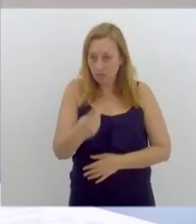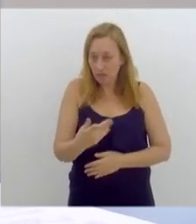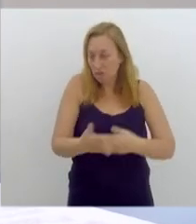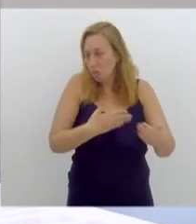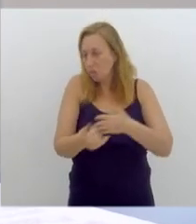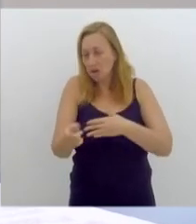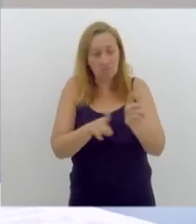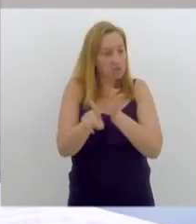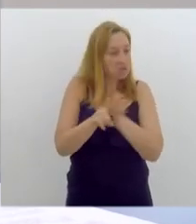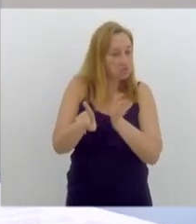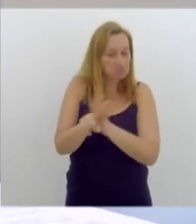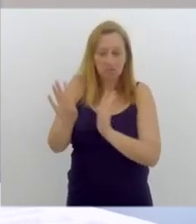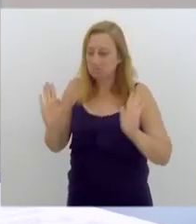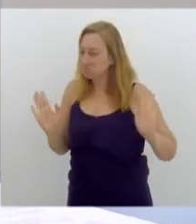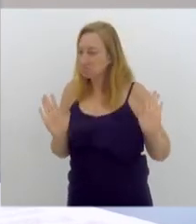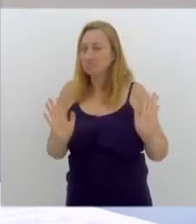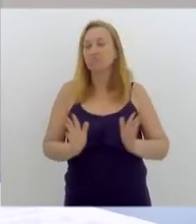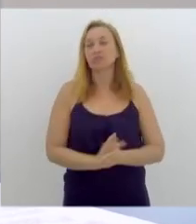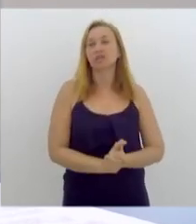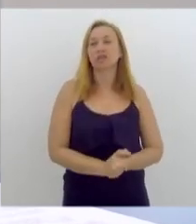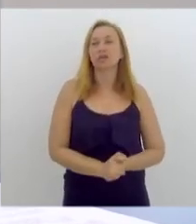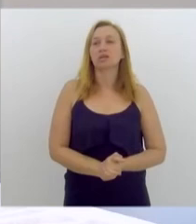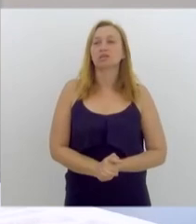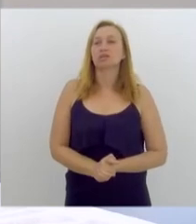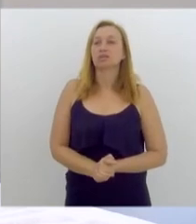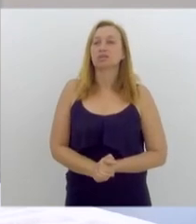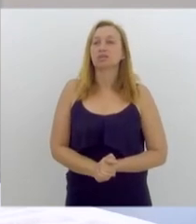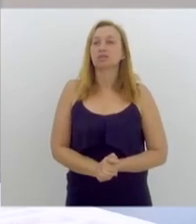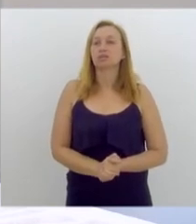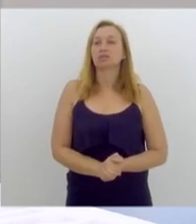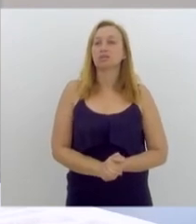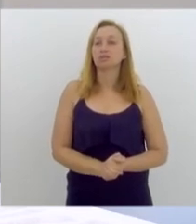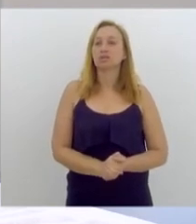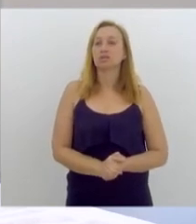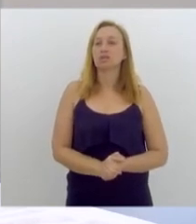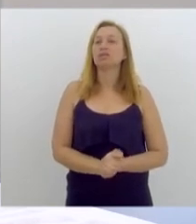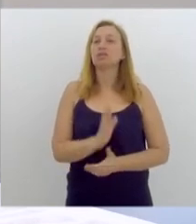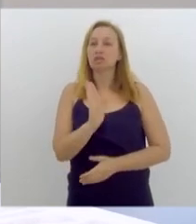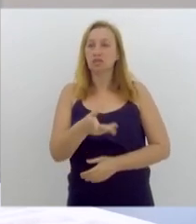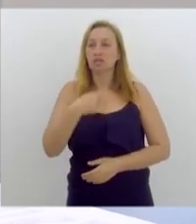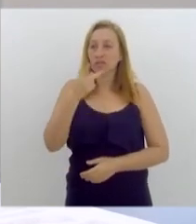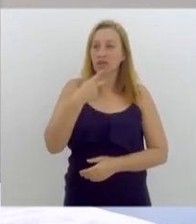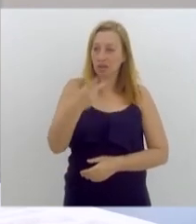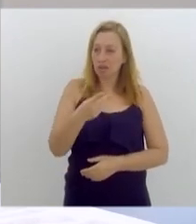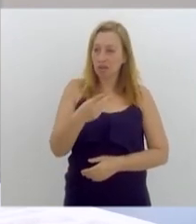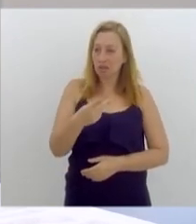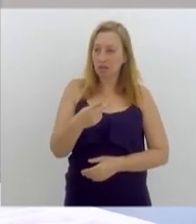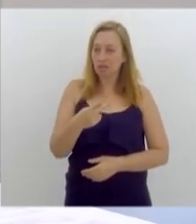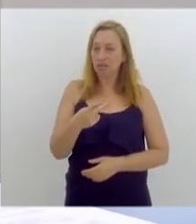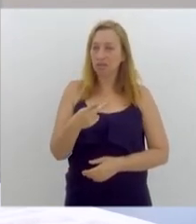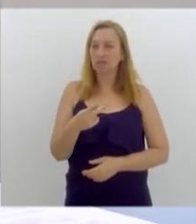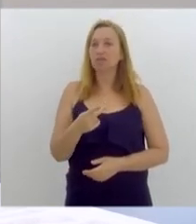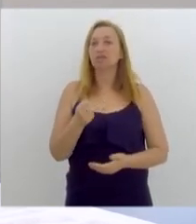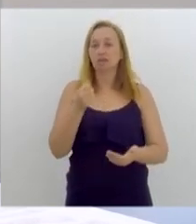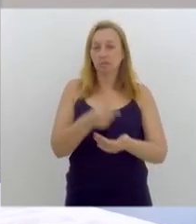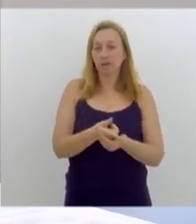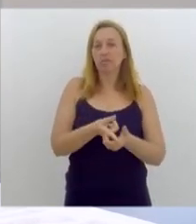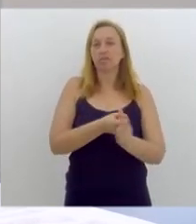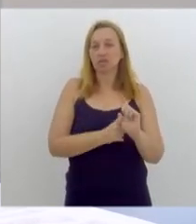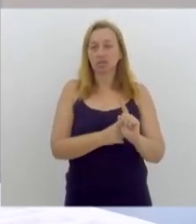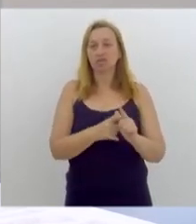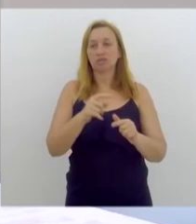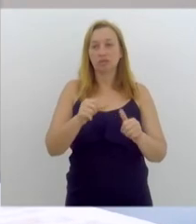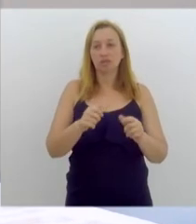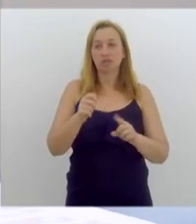ou qualquer pergunta sobre a exposição e já dizendo lá que o quadrinho do pagamento da dívida é claro que